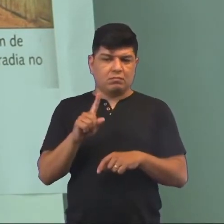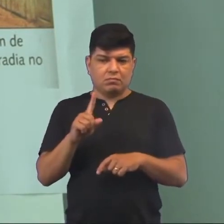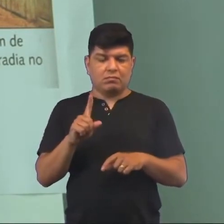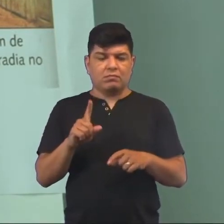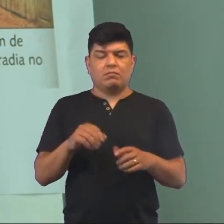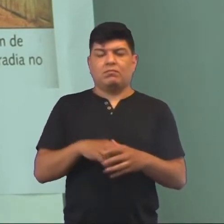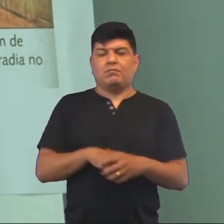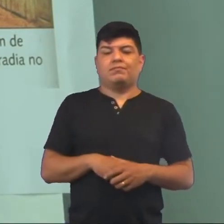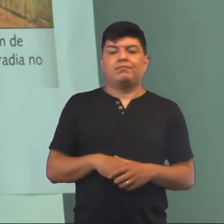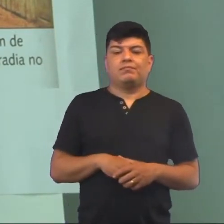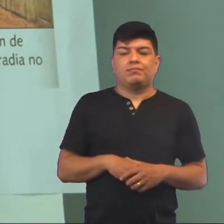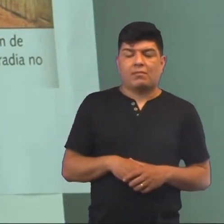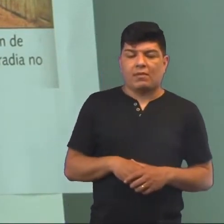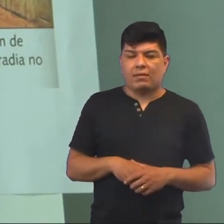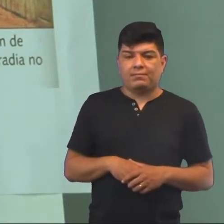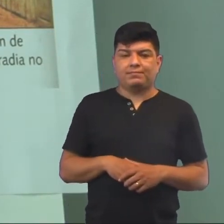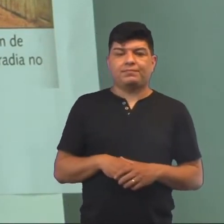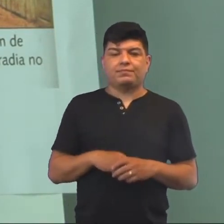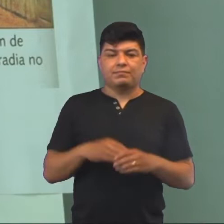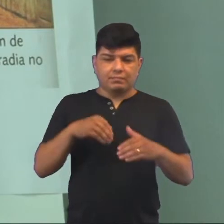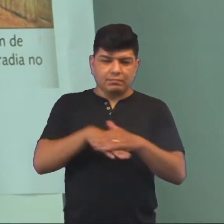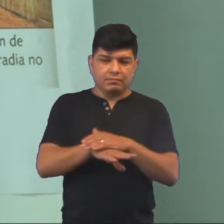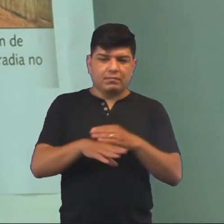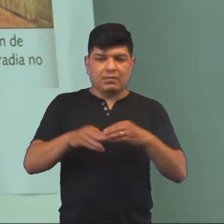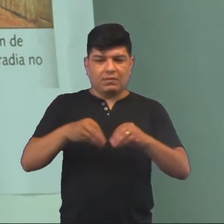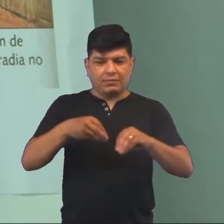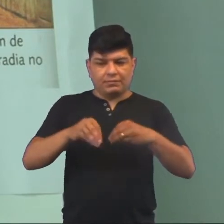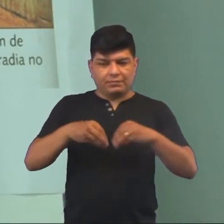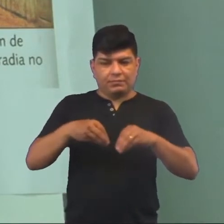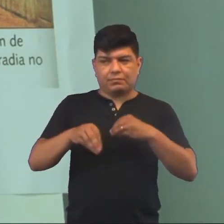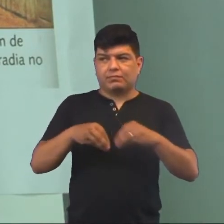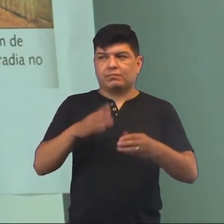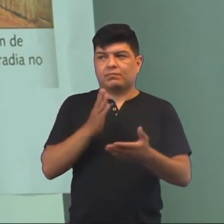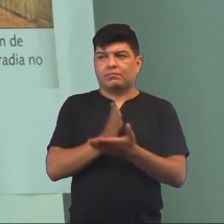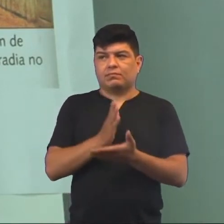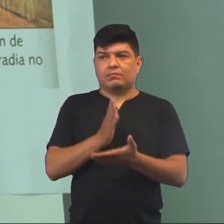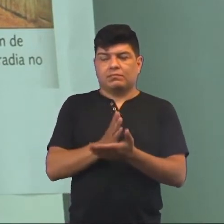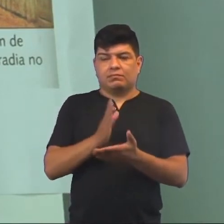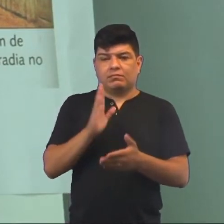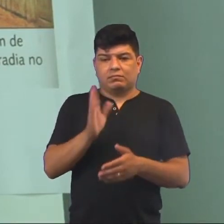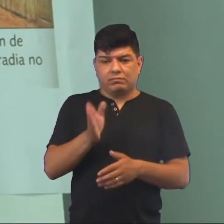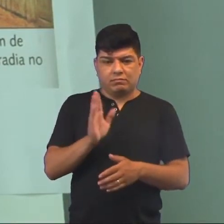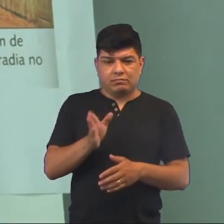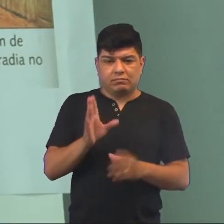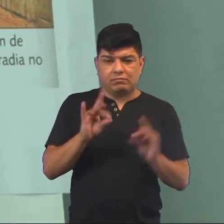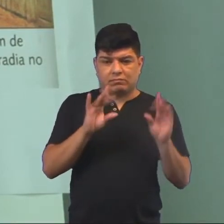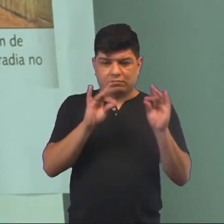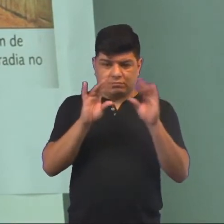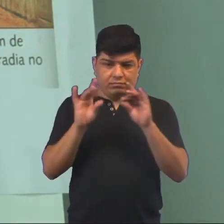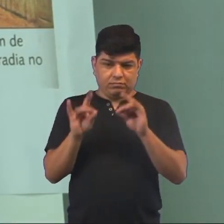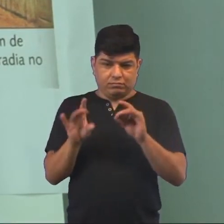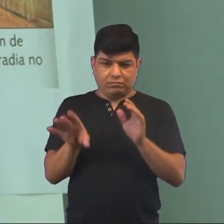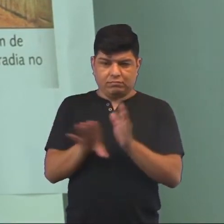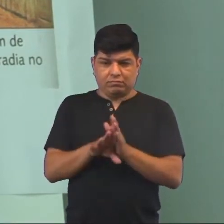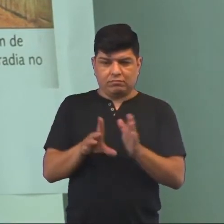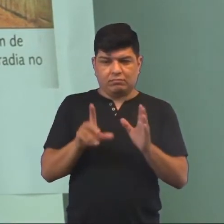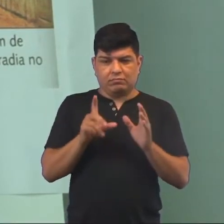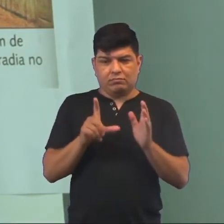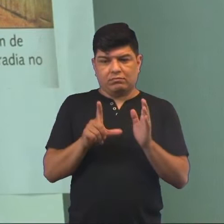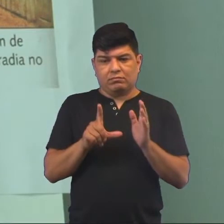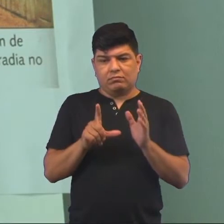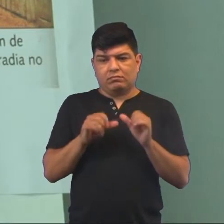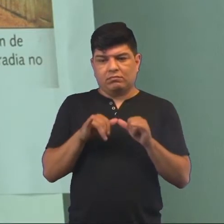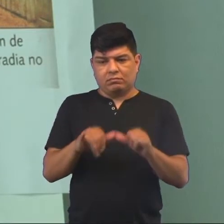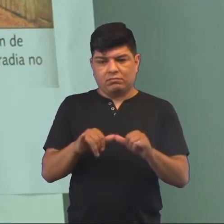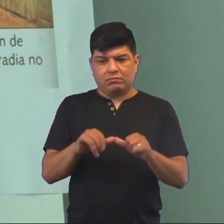foram colhidos. Então já foram empacotados, ó. Receberam um pacote aqui especial, chegam no comércio e a gente